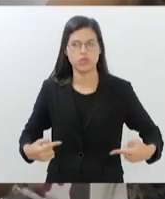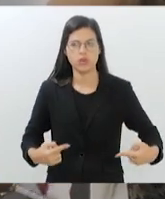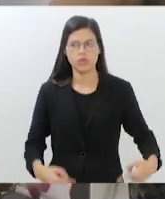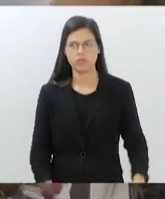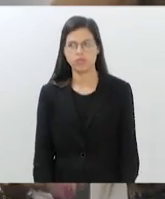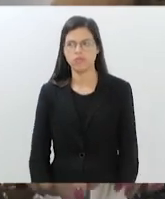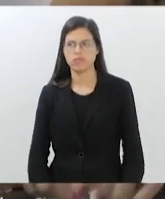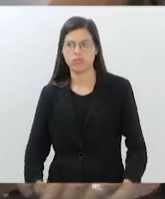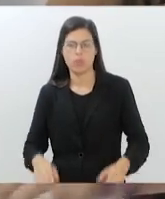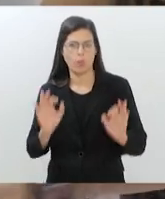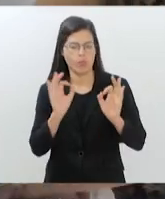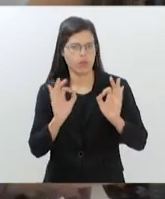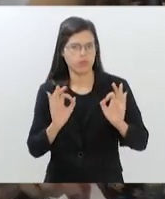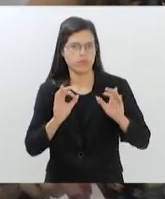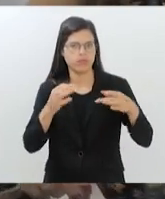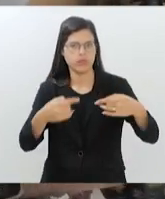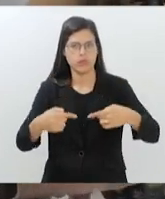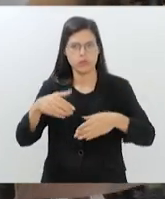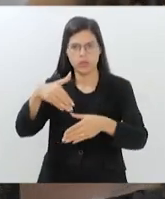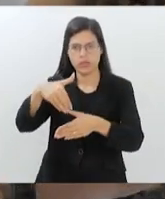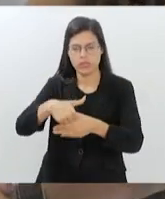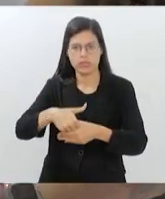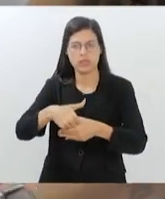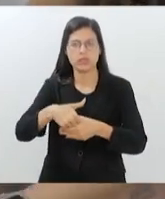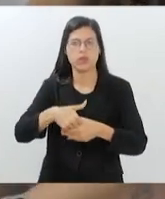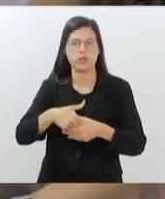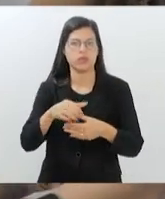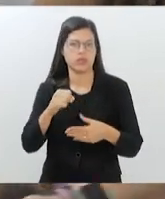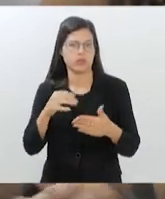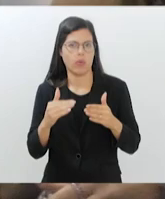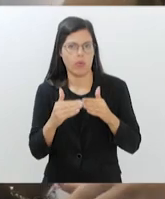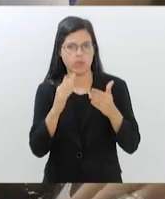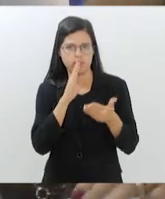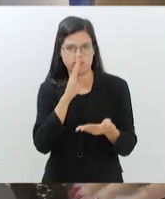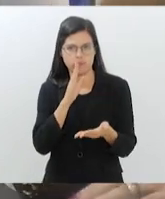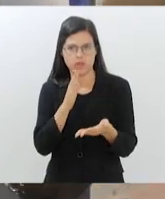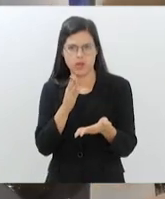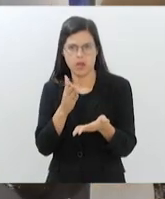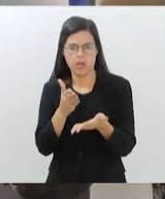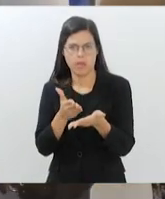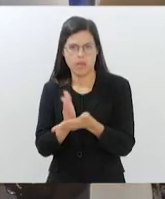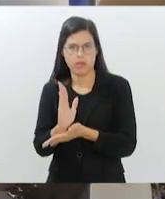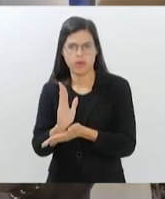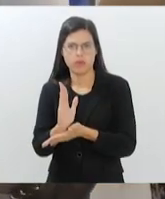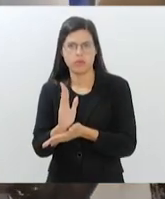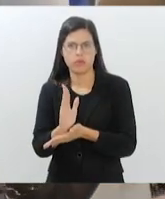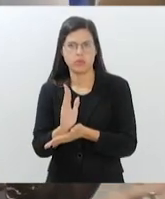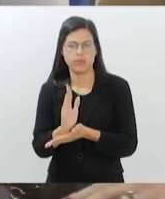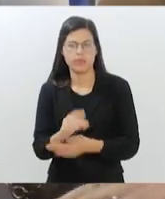não havendo Quem Queira discutir em votação os senhores que aprovam permaneçam Como estão